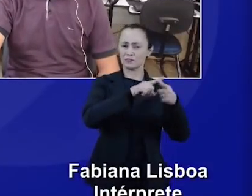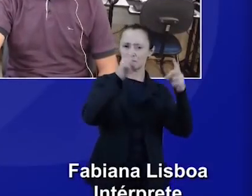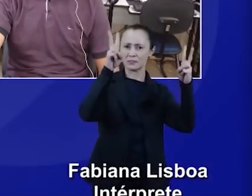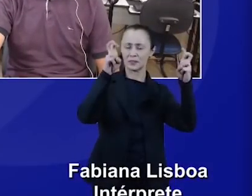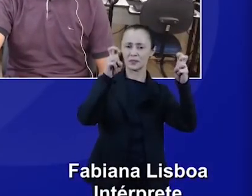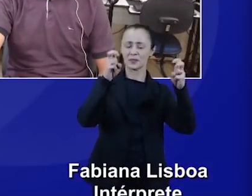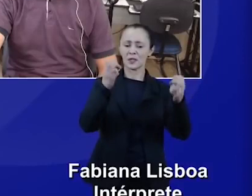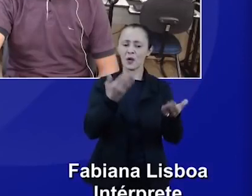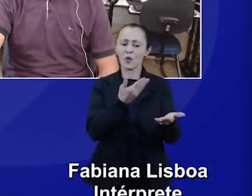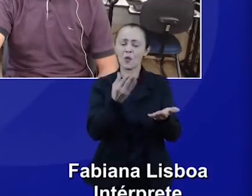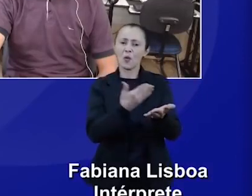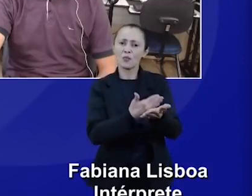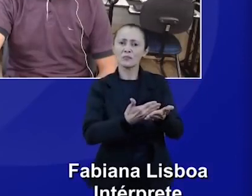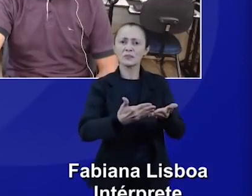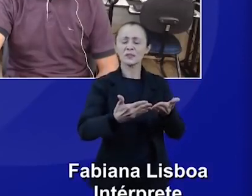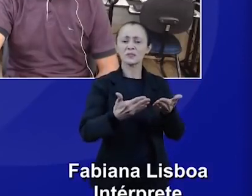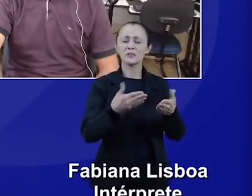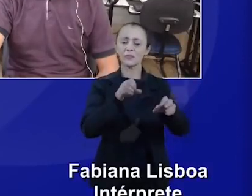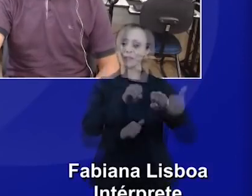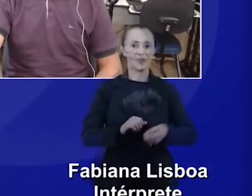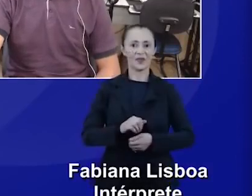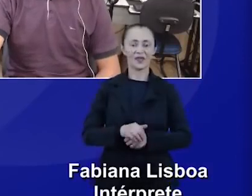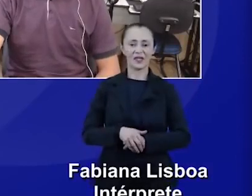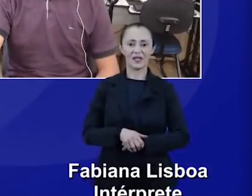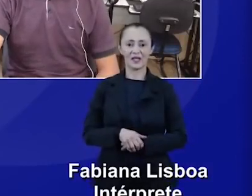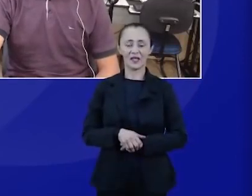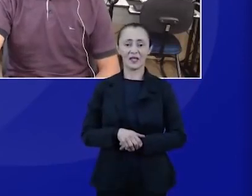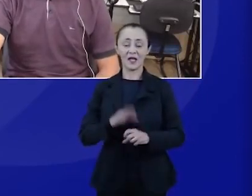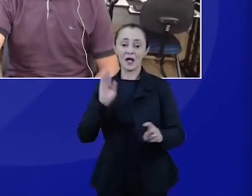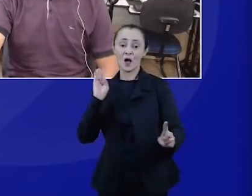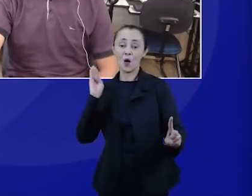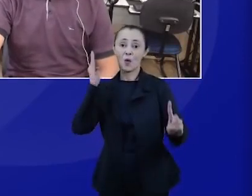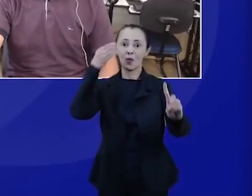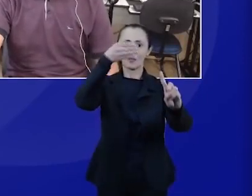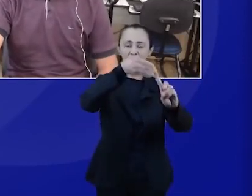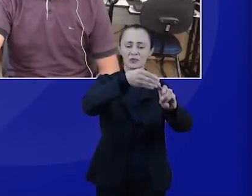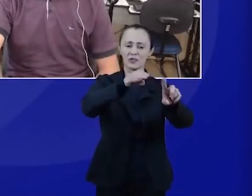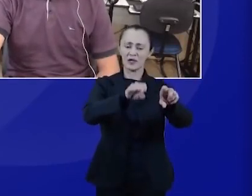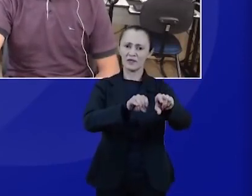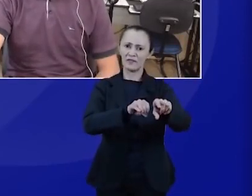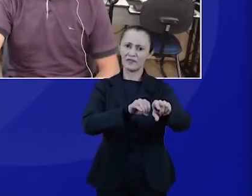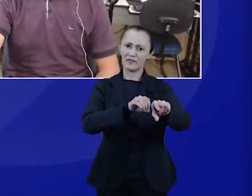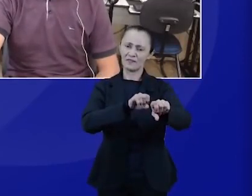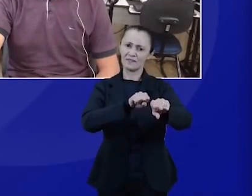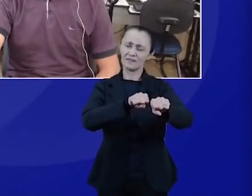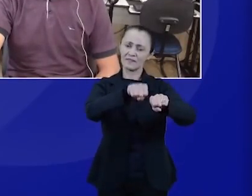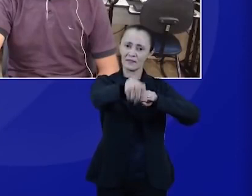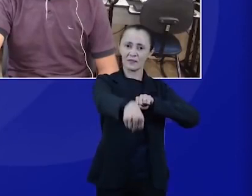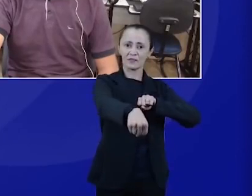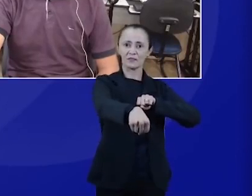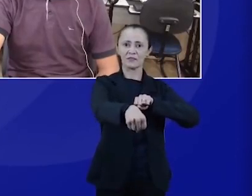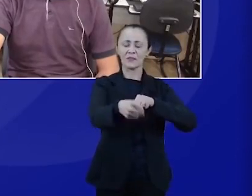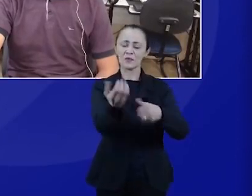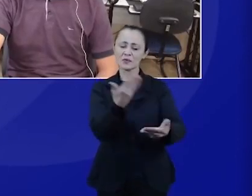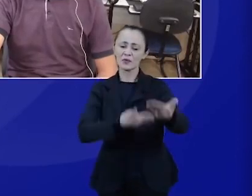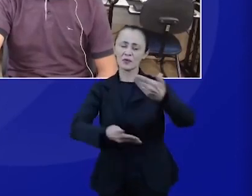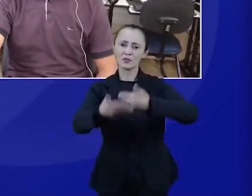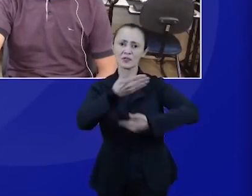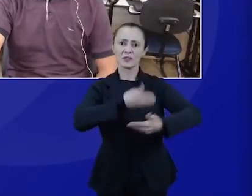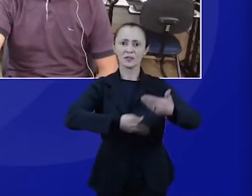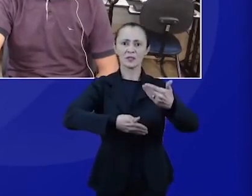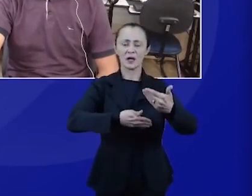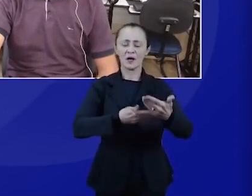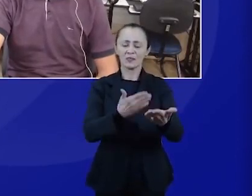do campo no referencial curricular da REME. O objetivo da nossa formação é socializar os princípios pedagógicos